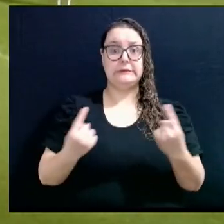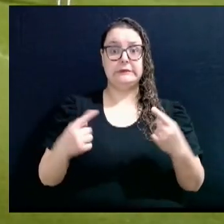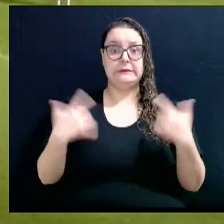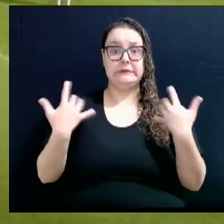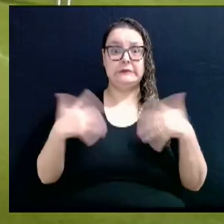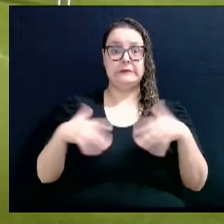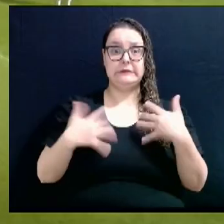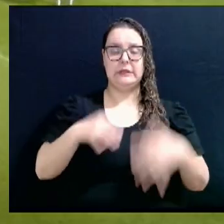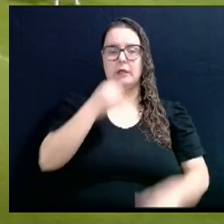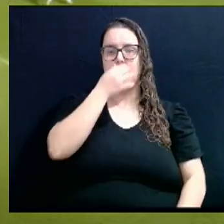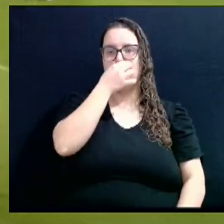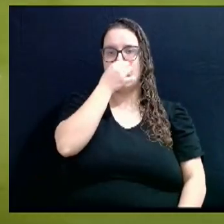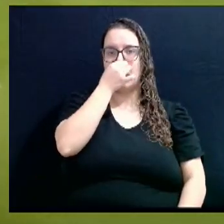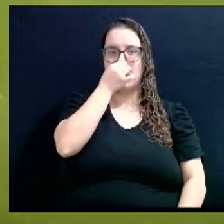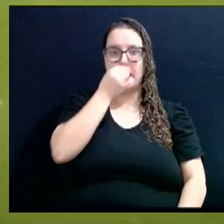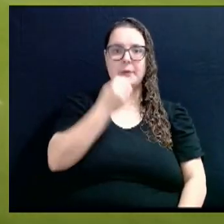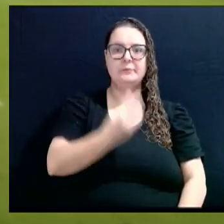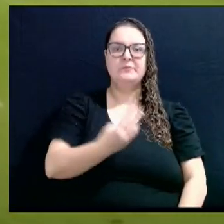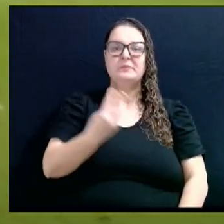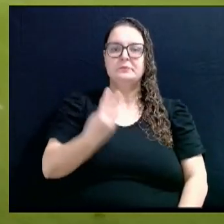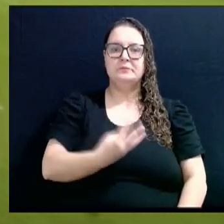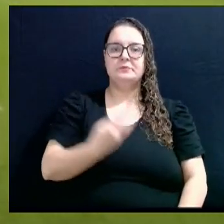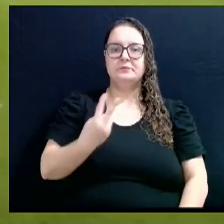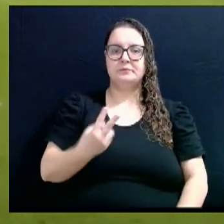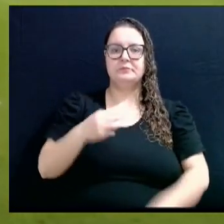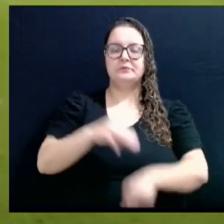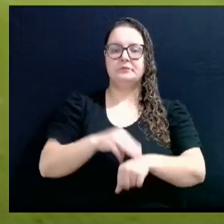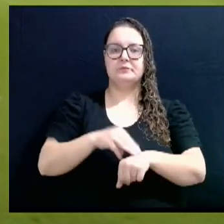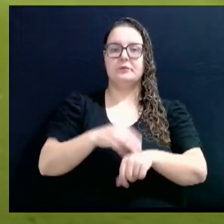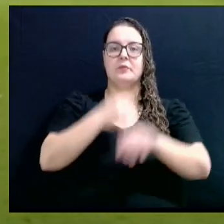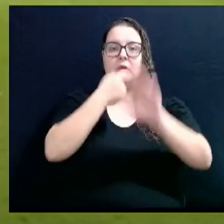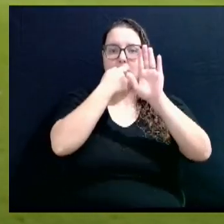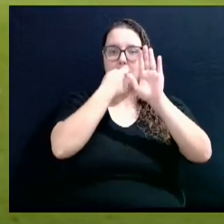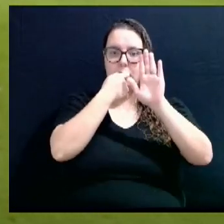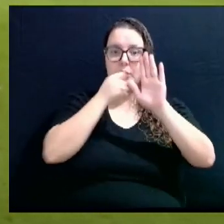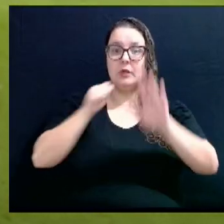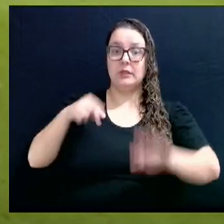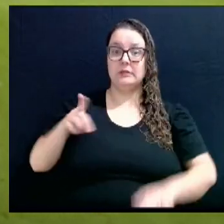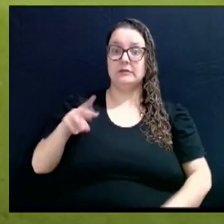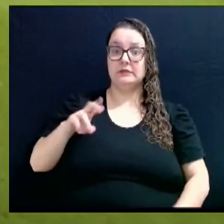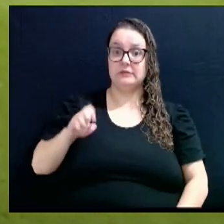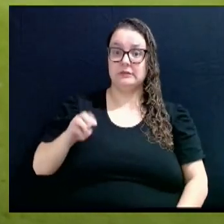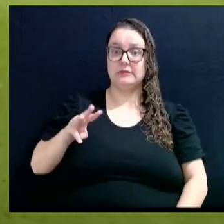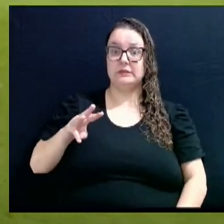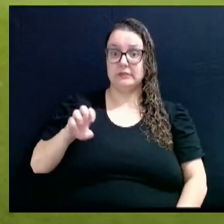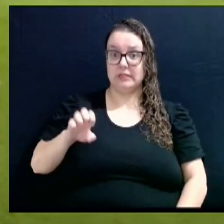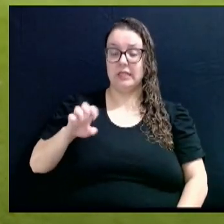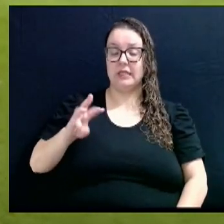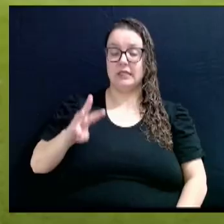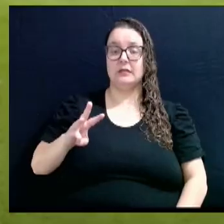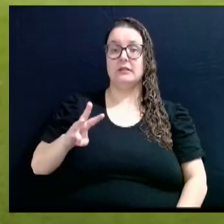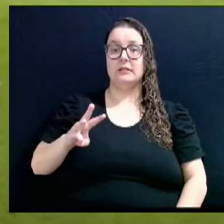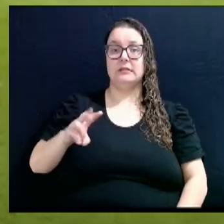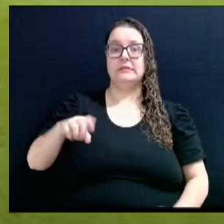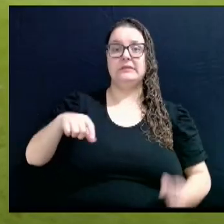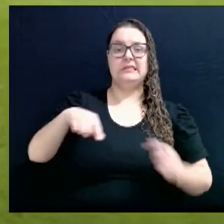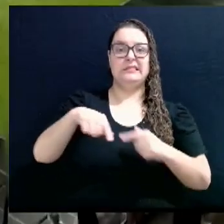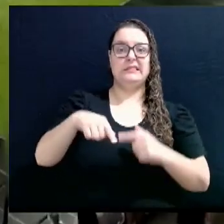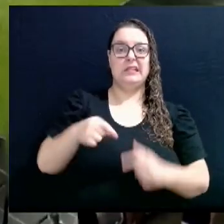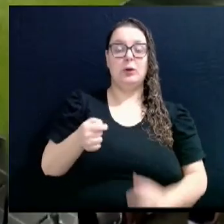Aos 32 minutos, cobrança de falta, Andrei saiu mal do gol e por pouco o ABC não